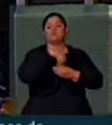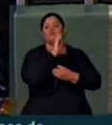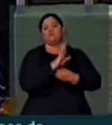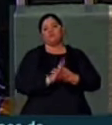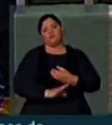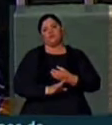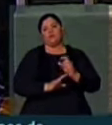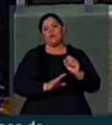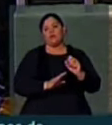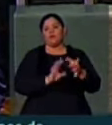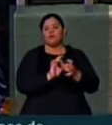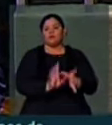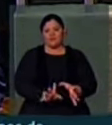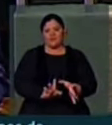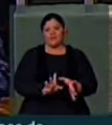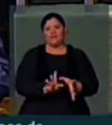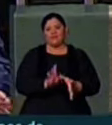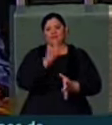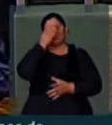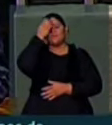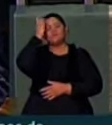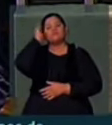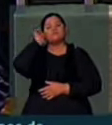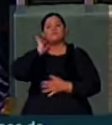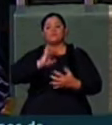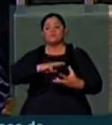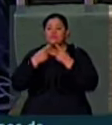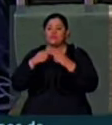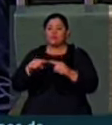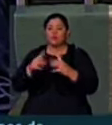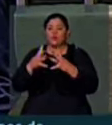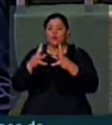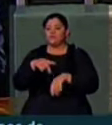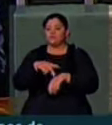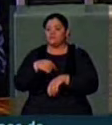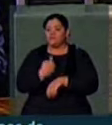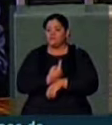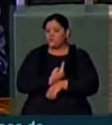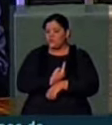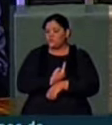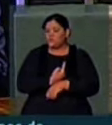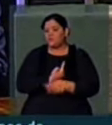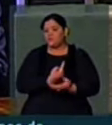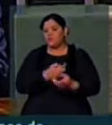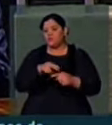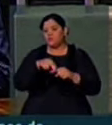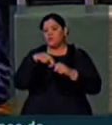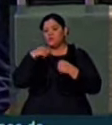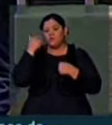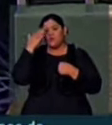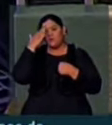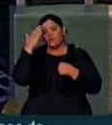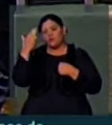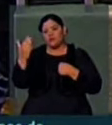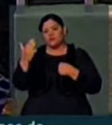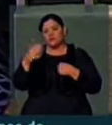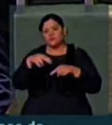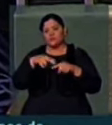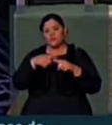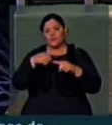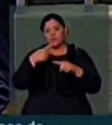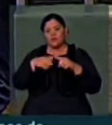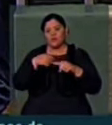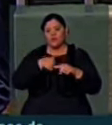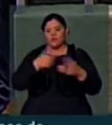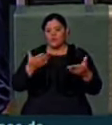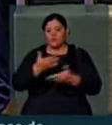criticado por setores de esquerda do mundo todo, em especial do nosso país. Agradeço, então, ao povo americano por não estar falando alemão hoje, apesar de